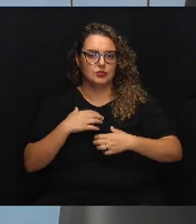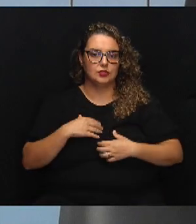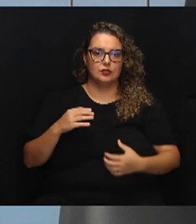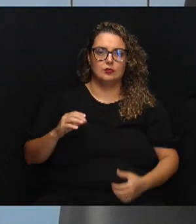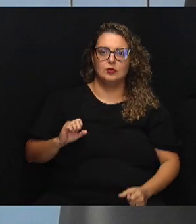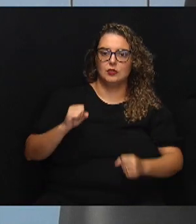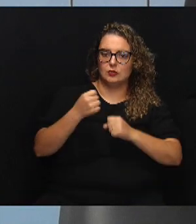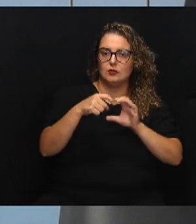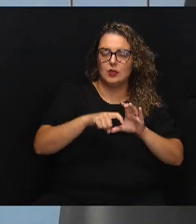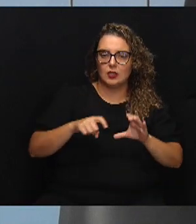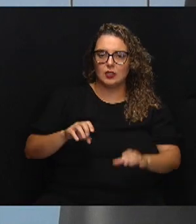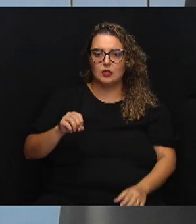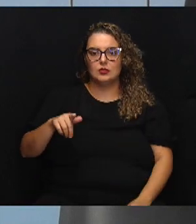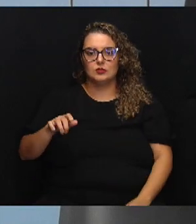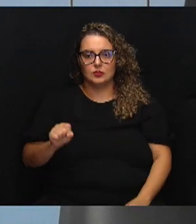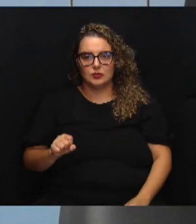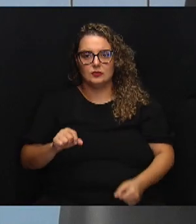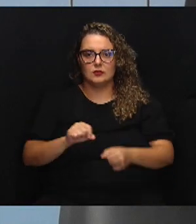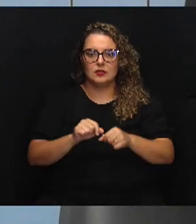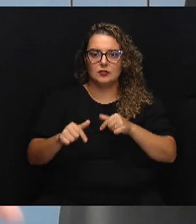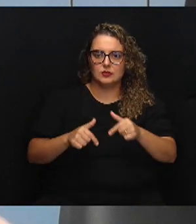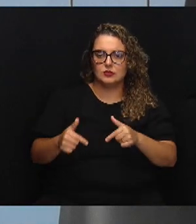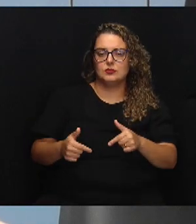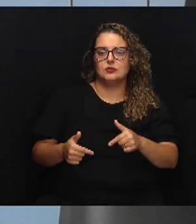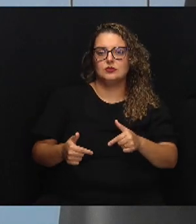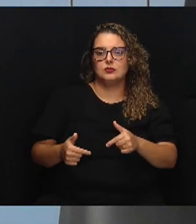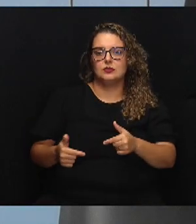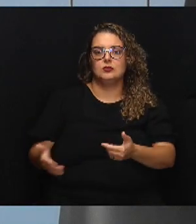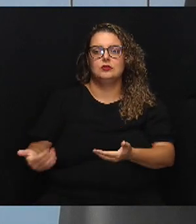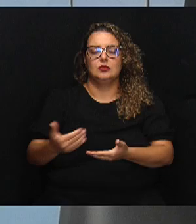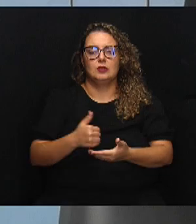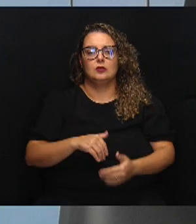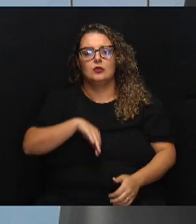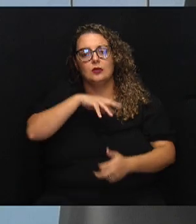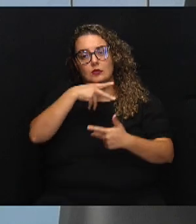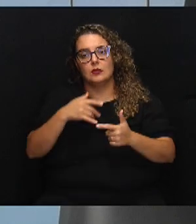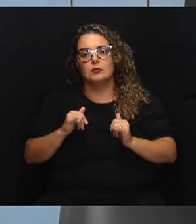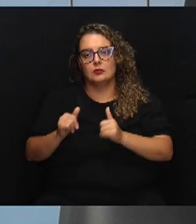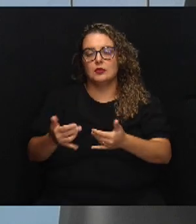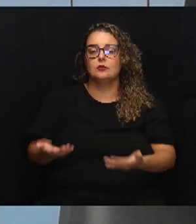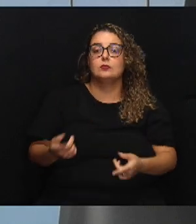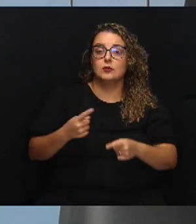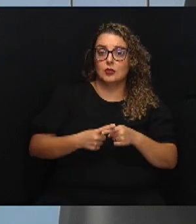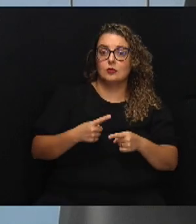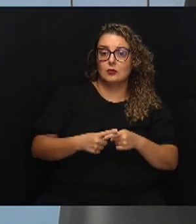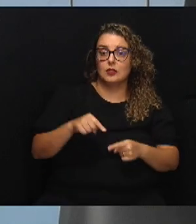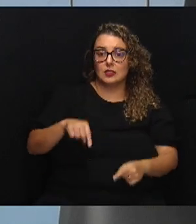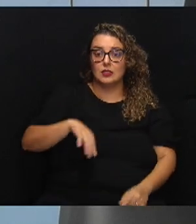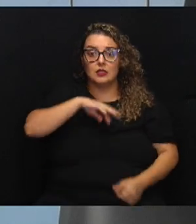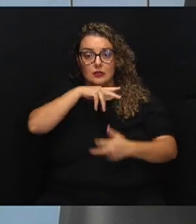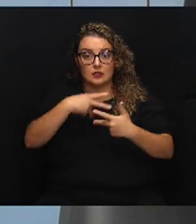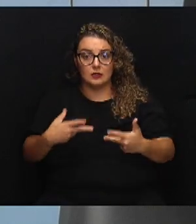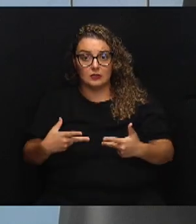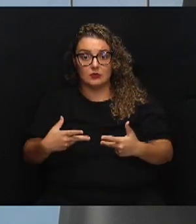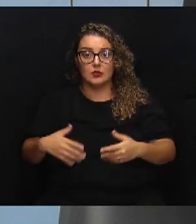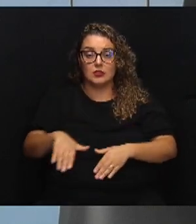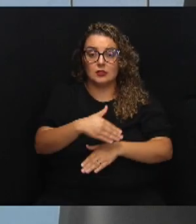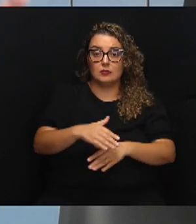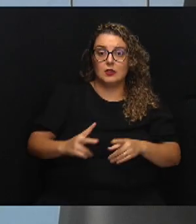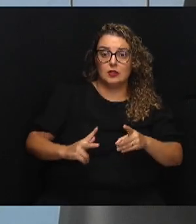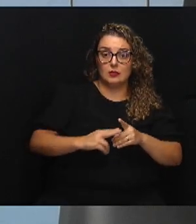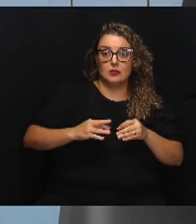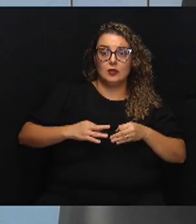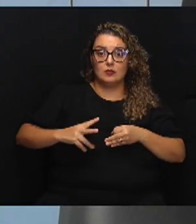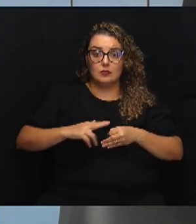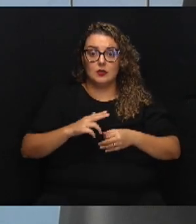também que fazem esse trabalho de acolher o animal que foi abandonado, né? Porque esse animal que está na rua precisa ser castrado, senão ele vai